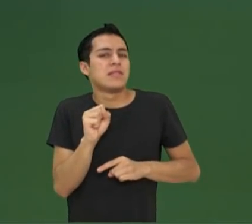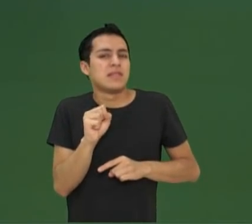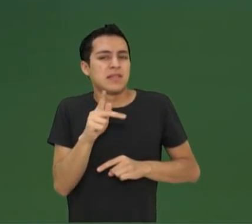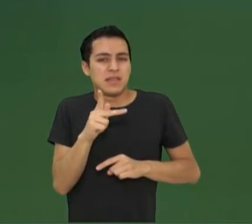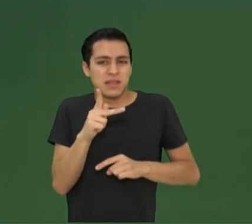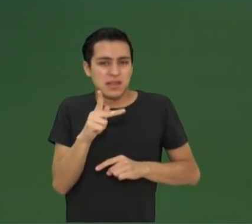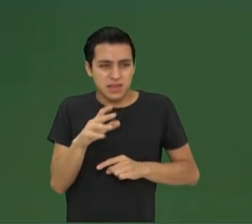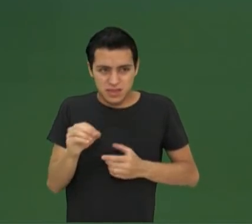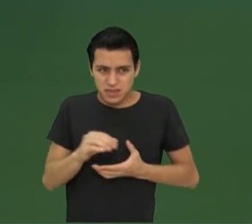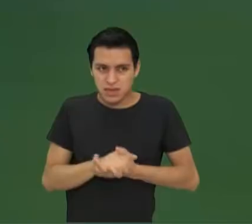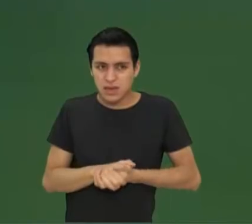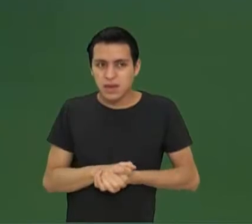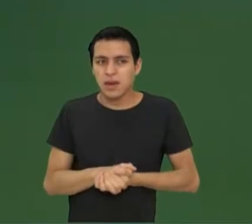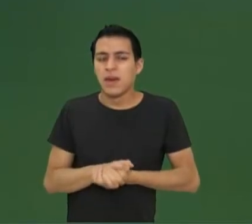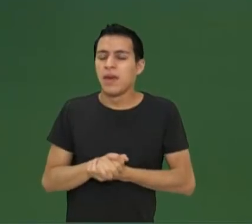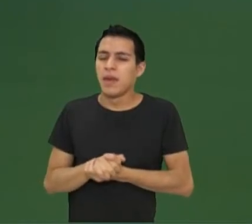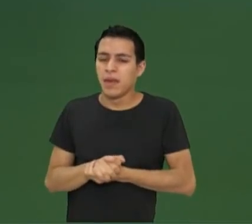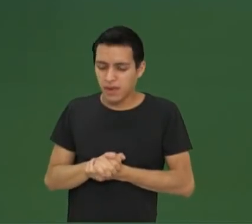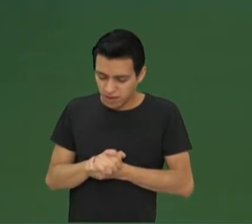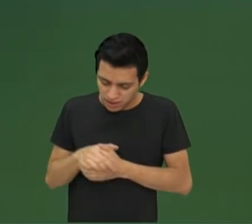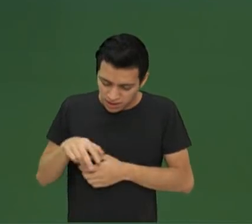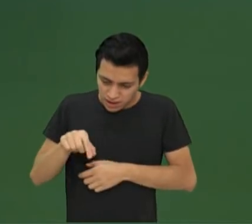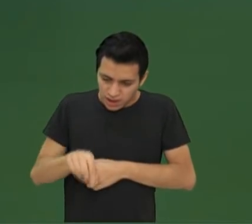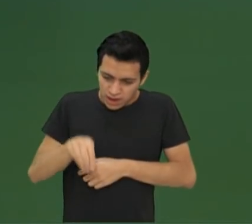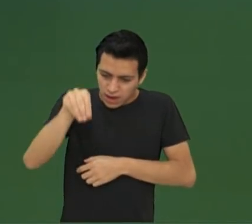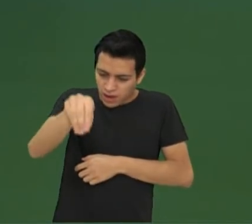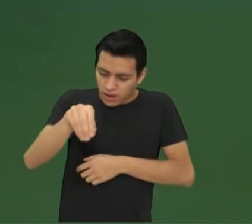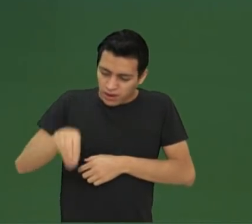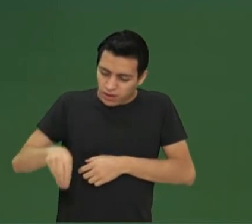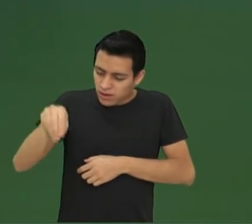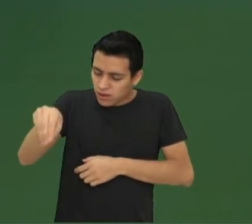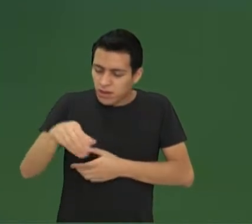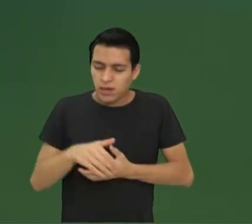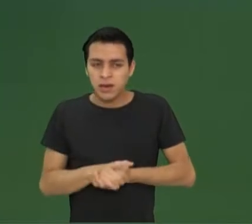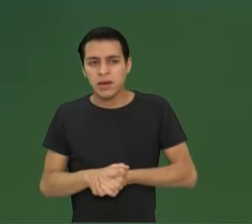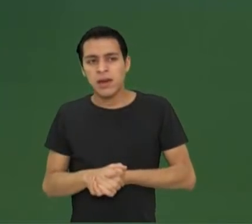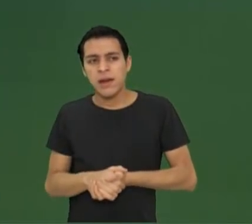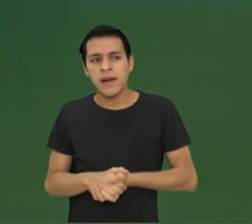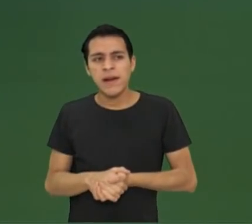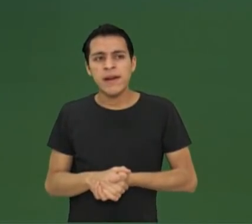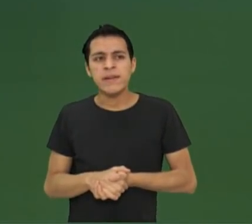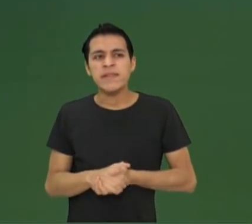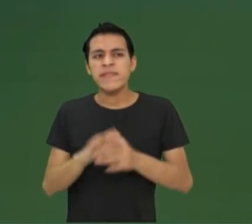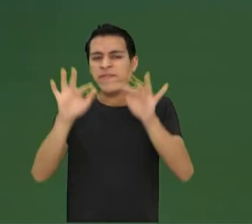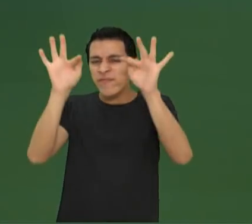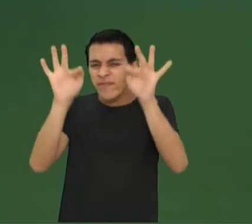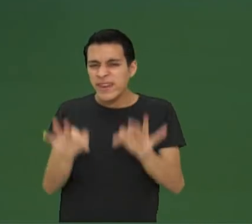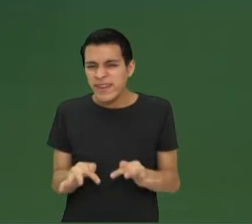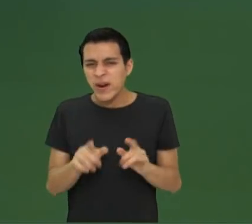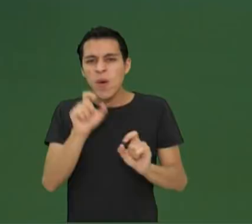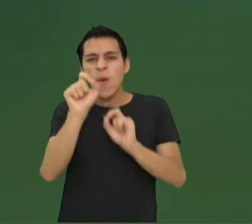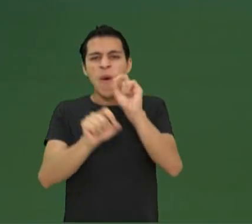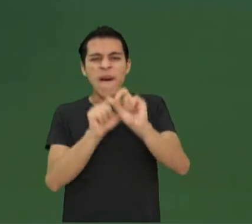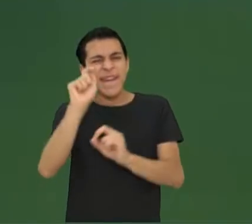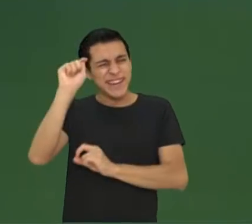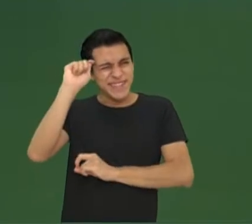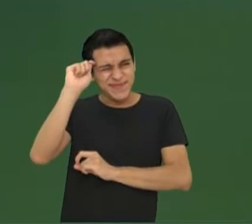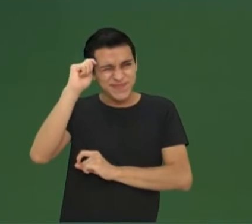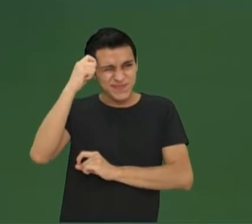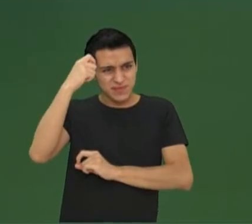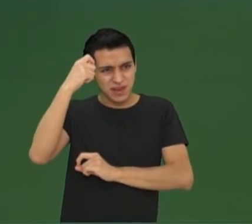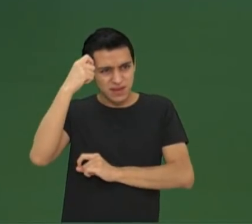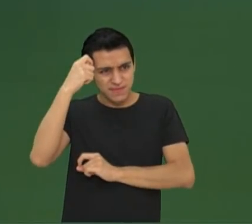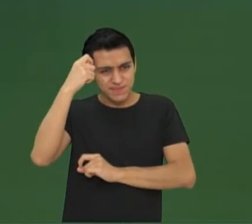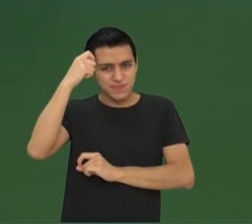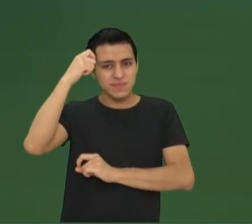também. Começou pulando 2 casinhas lá na G4. E, para finalizar, as peças pretas movimentam a